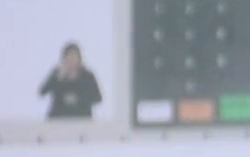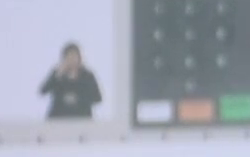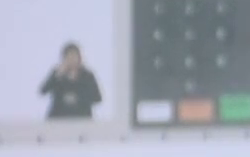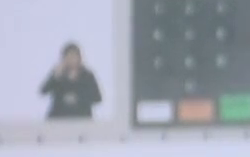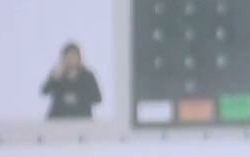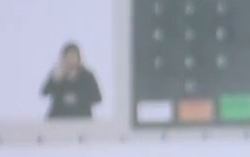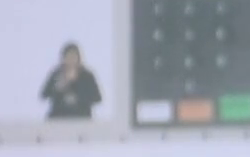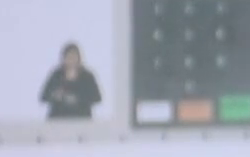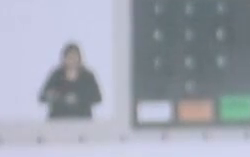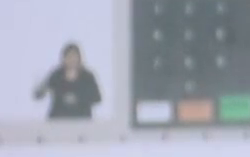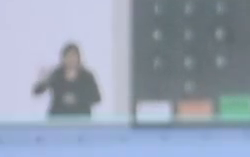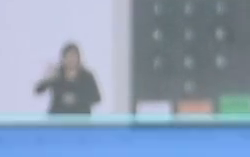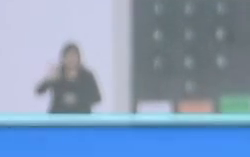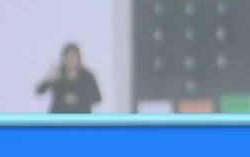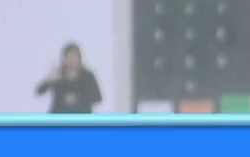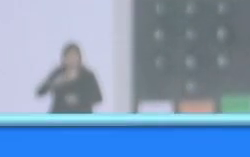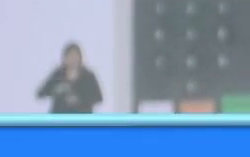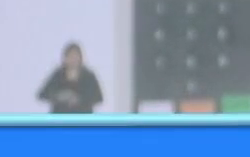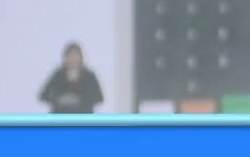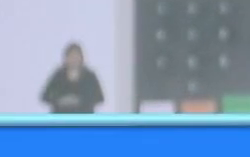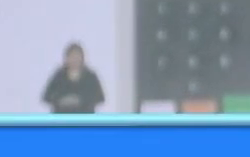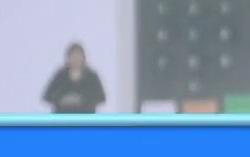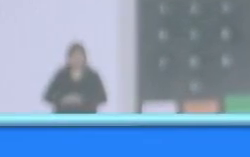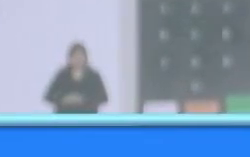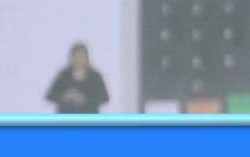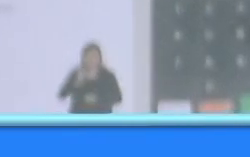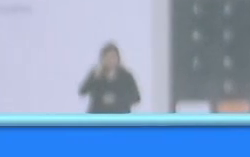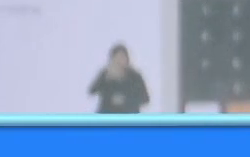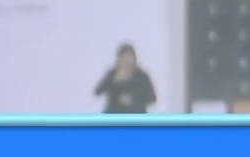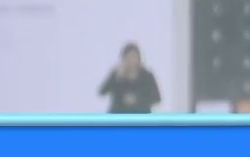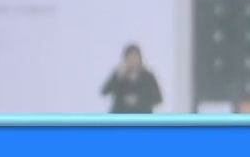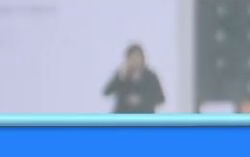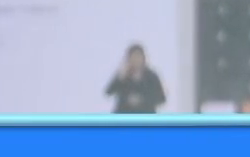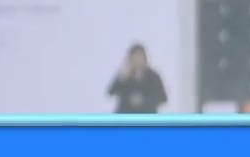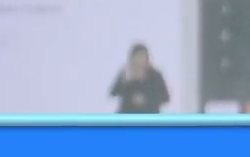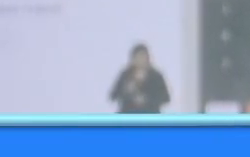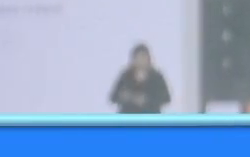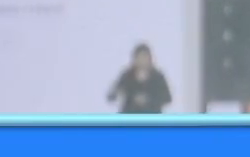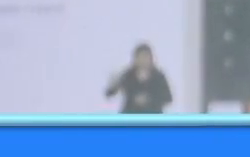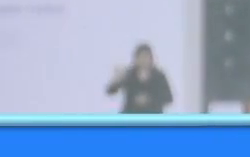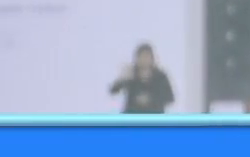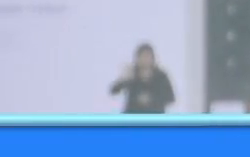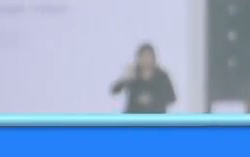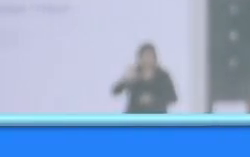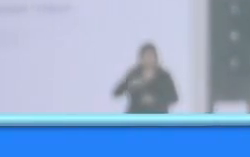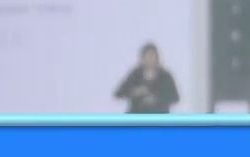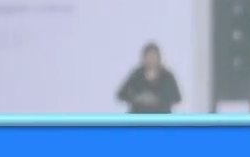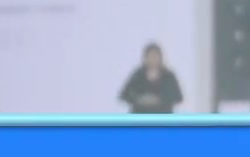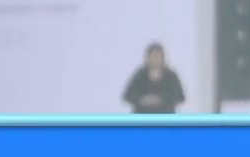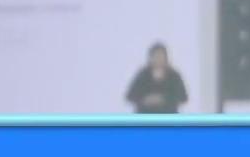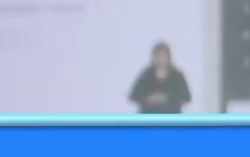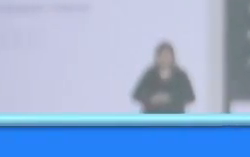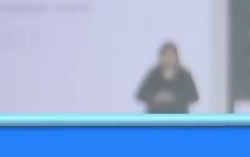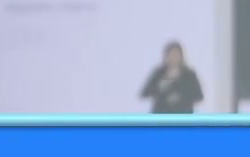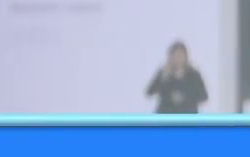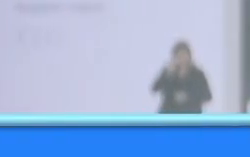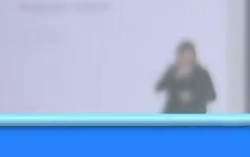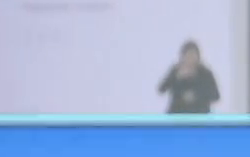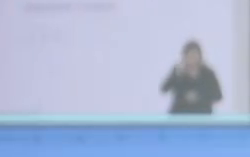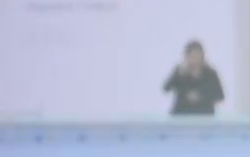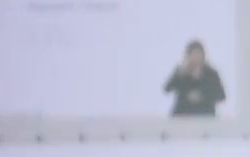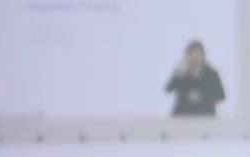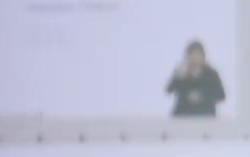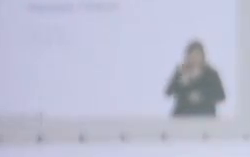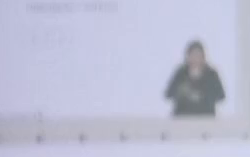também pro cartório eleitoral aqui que é zona 008 @t mg.jus.br